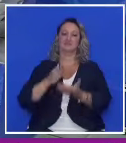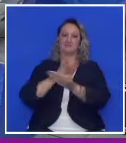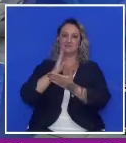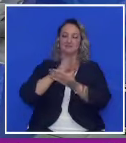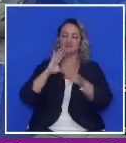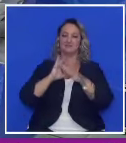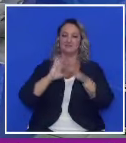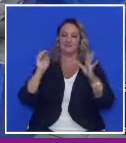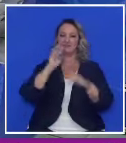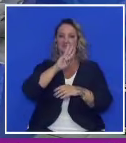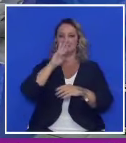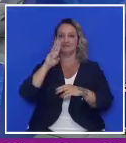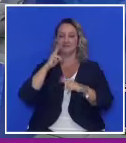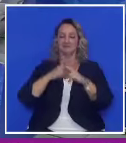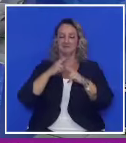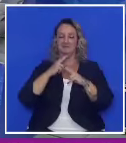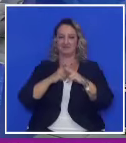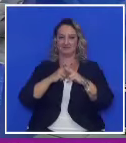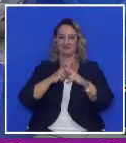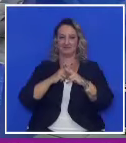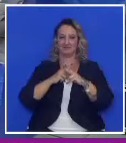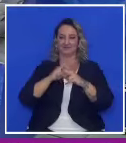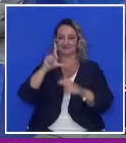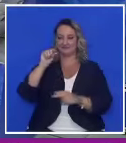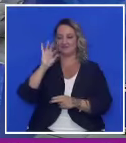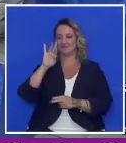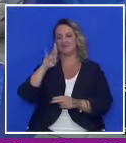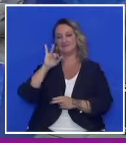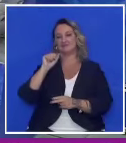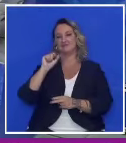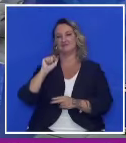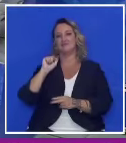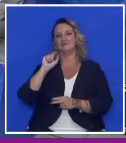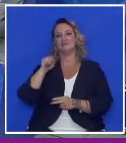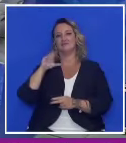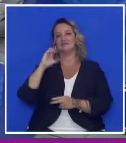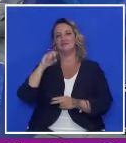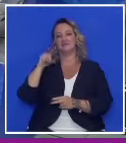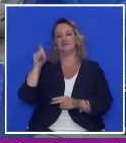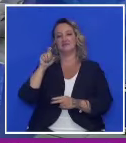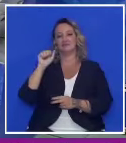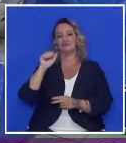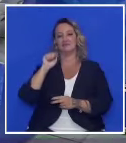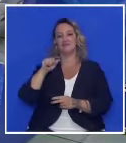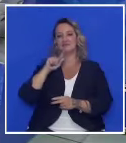apuração, disponíveis na página da Caixa, loterias.caixa.gov.br.